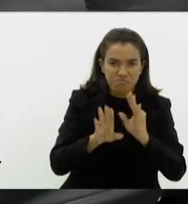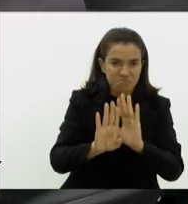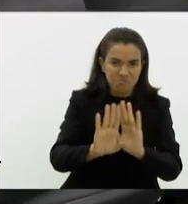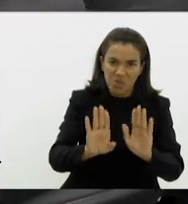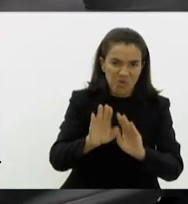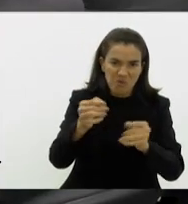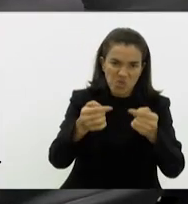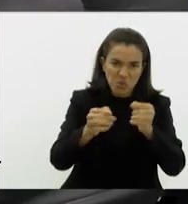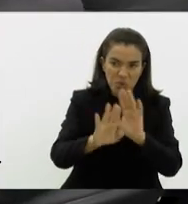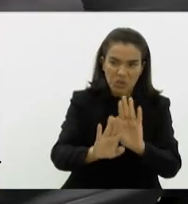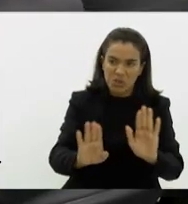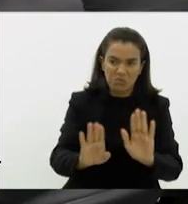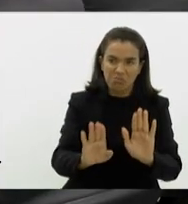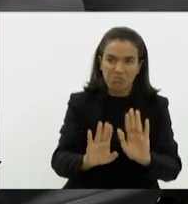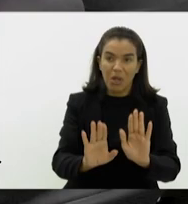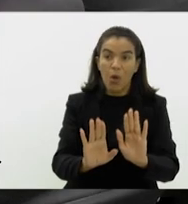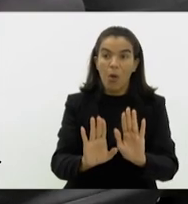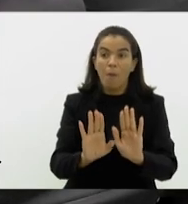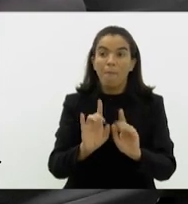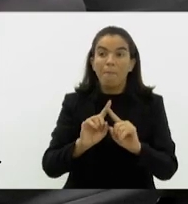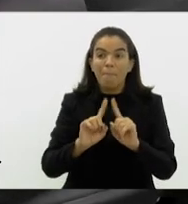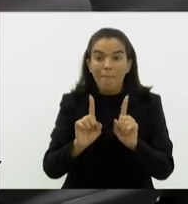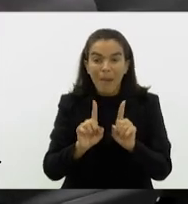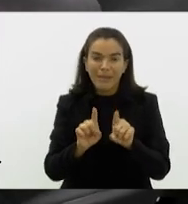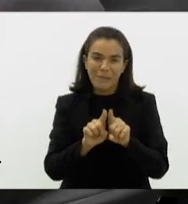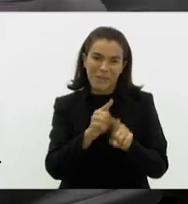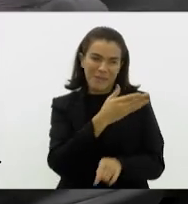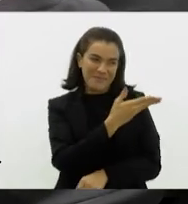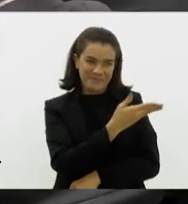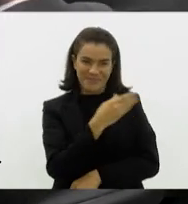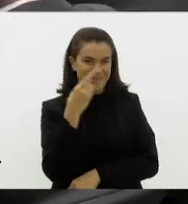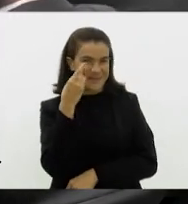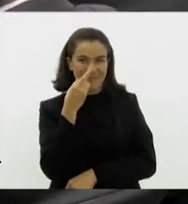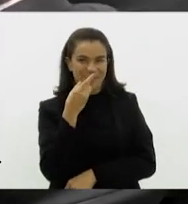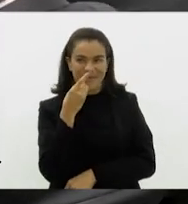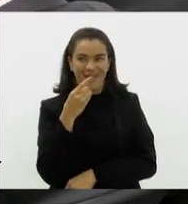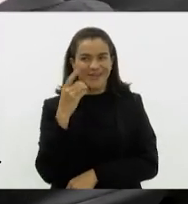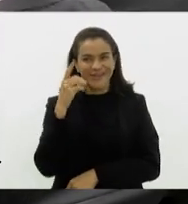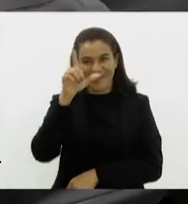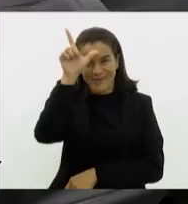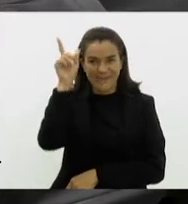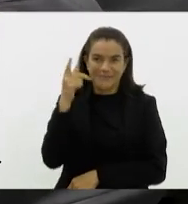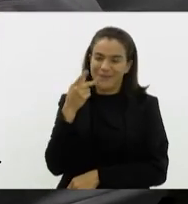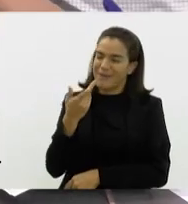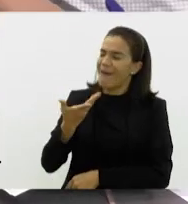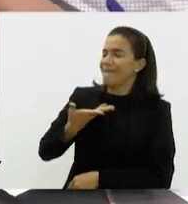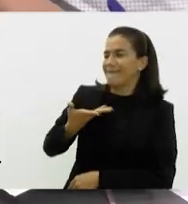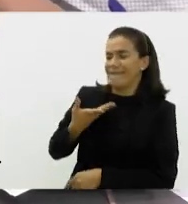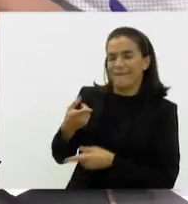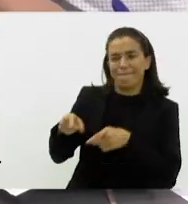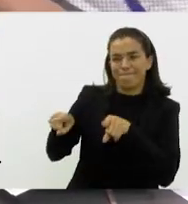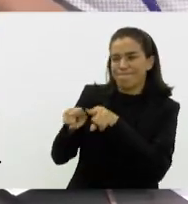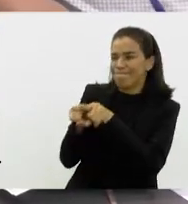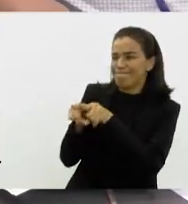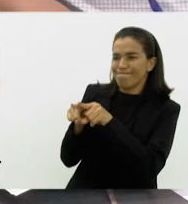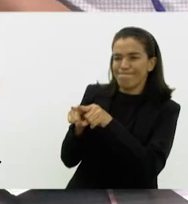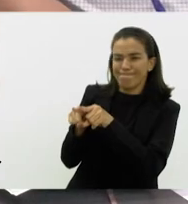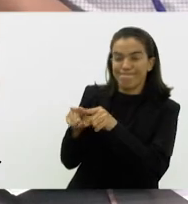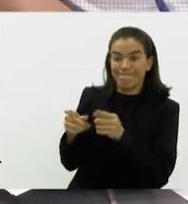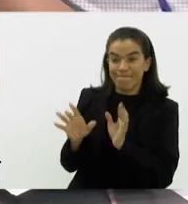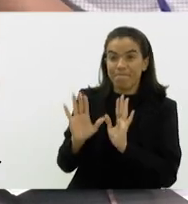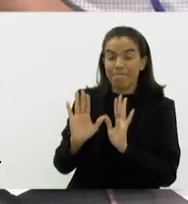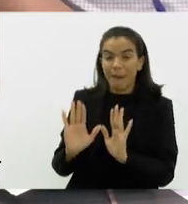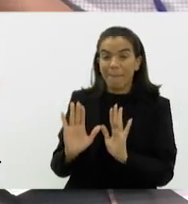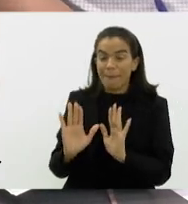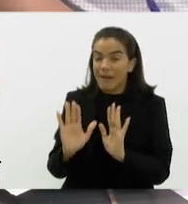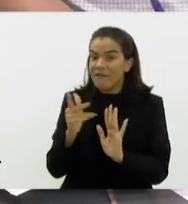a discussão, muito menos com Vossa Excelência, menos ainda com o deputado Luiz Paulo, meu eterno aliado. Mas só para dizer